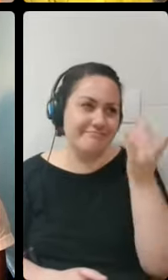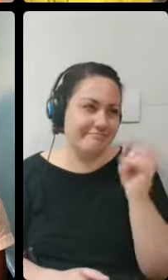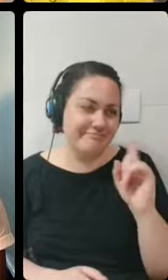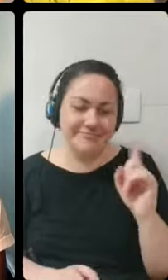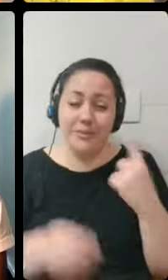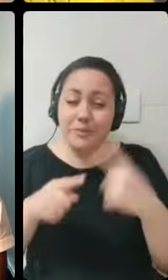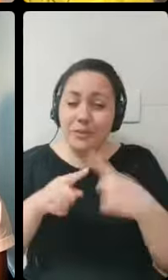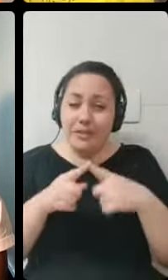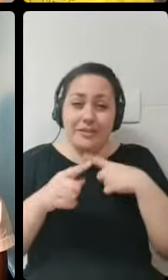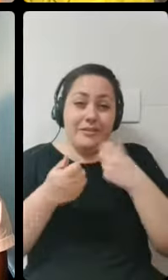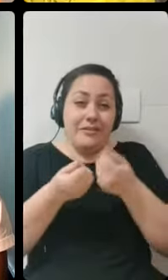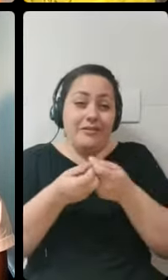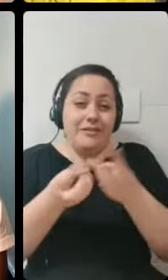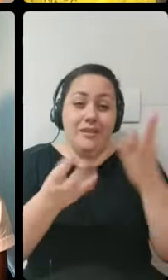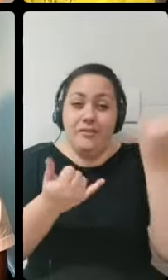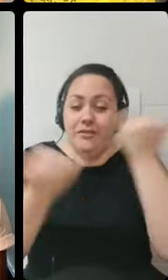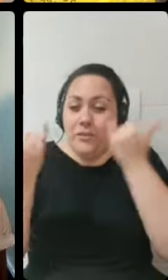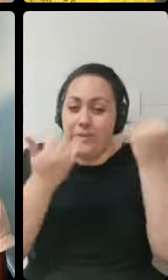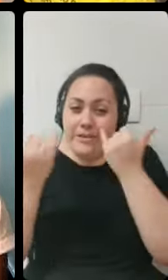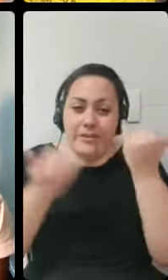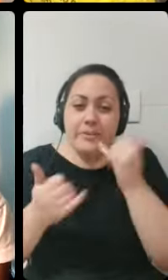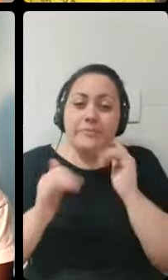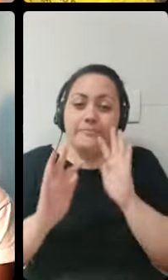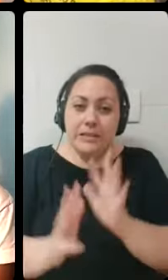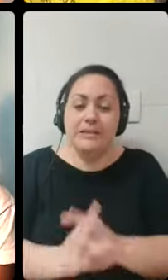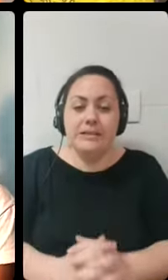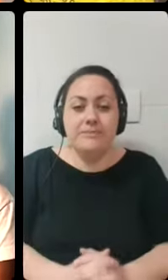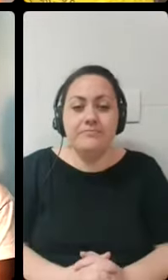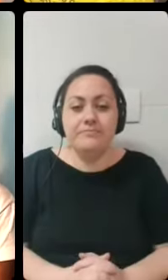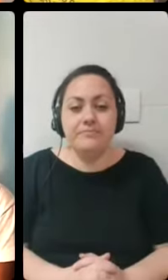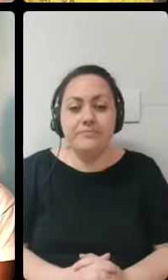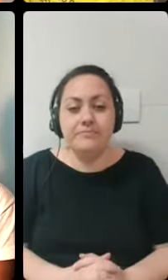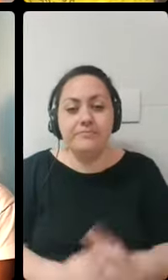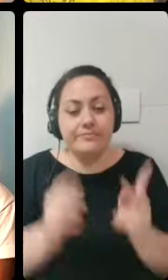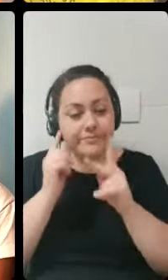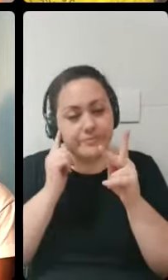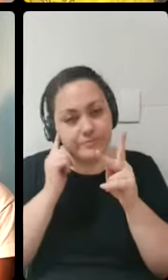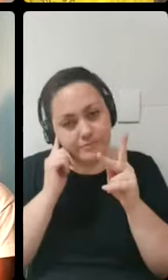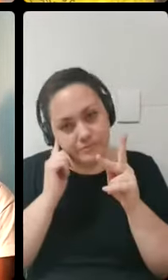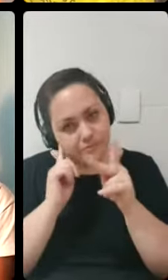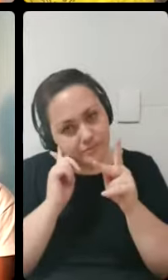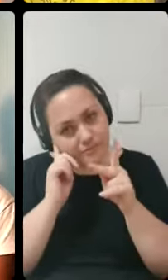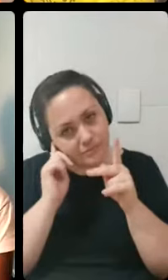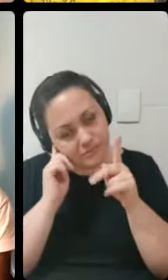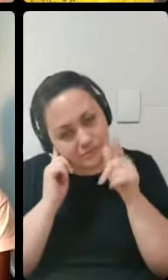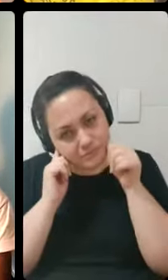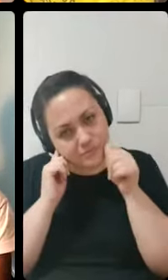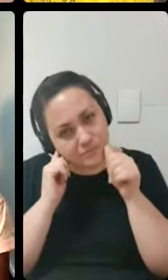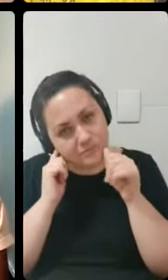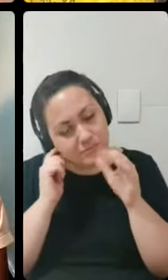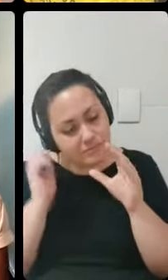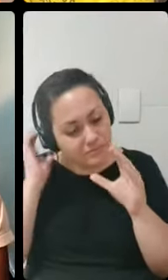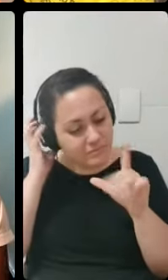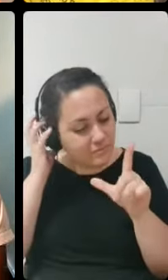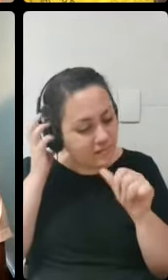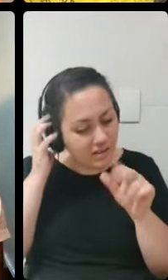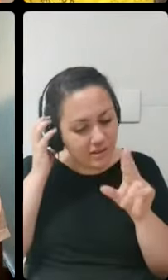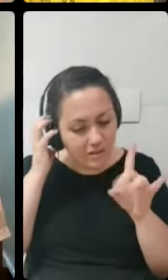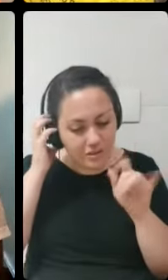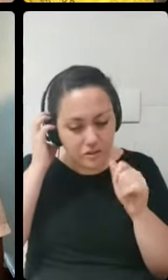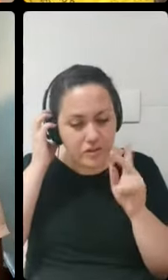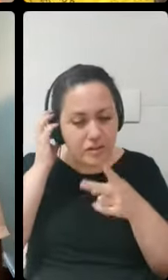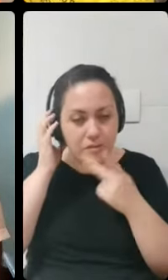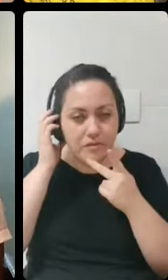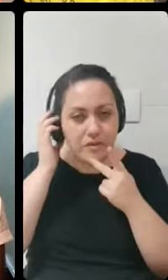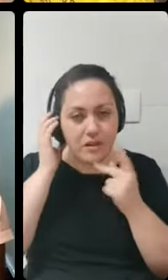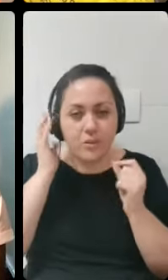muitas informações, mas a professora sempre fala, né? Sempre falou pra gente que a gente ia passar no Rondon, as coisas